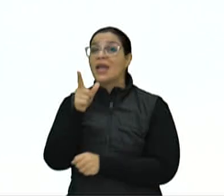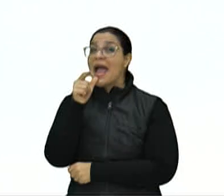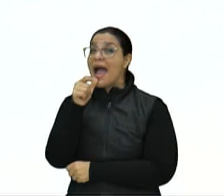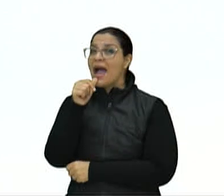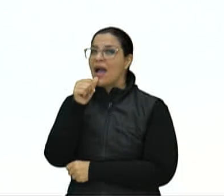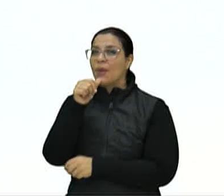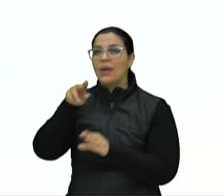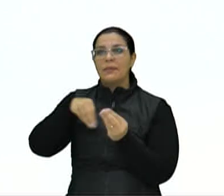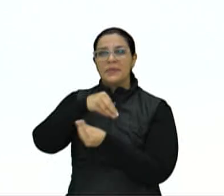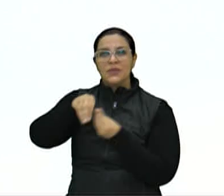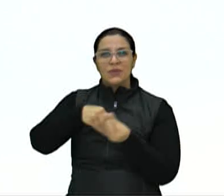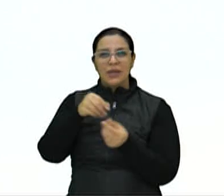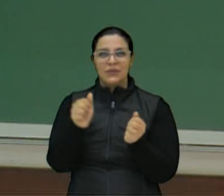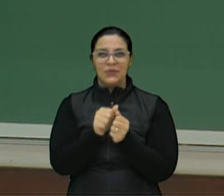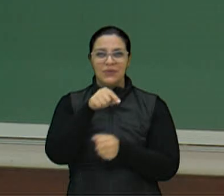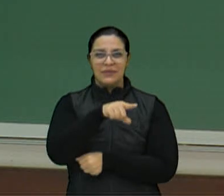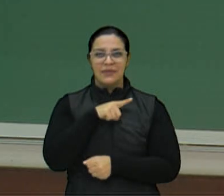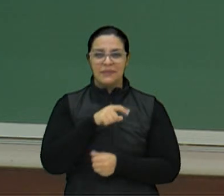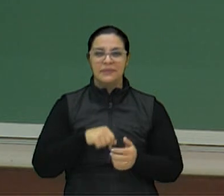quantidade de imagem que é usada.